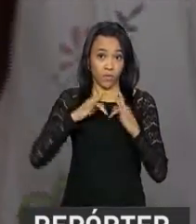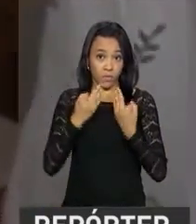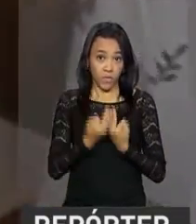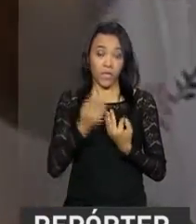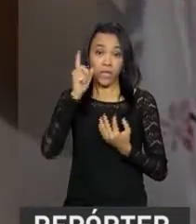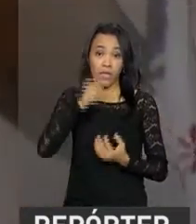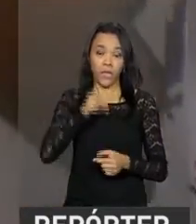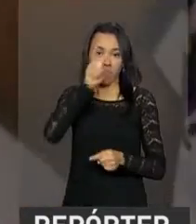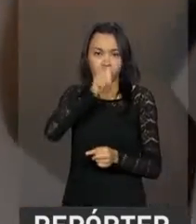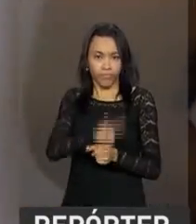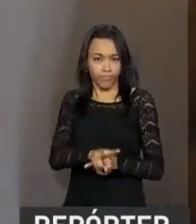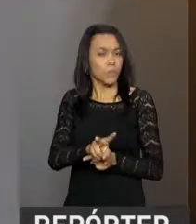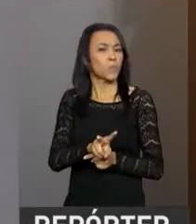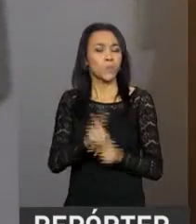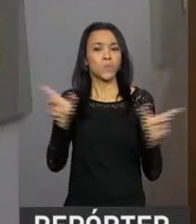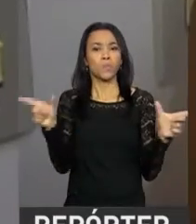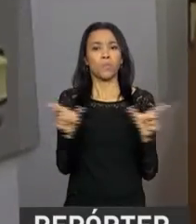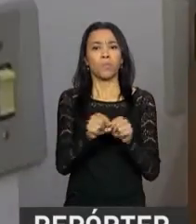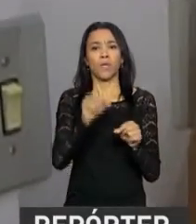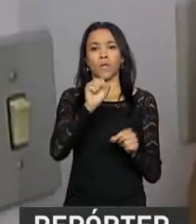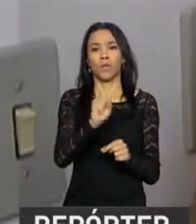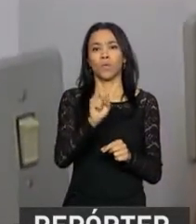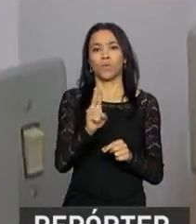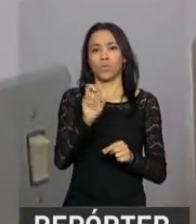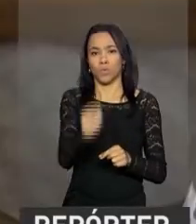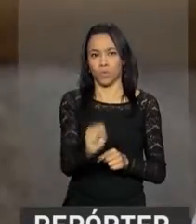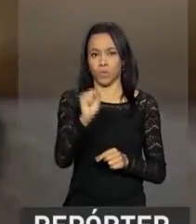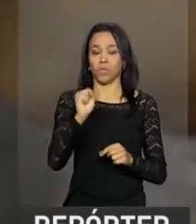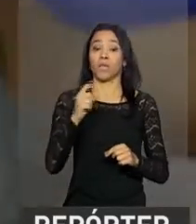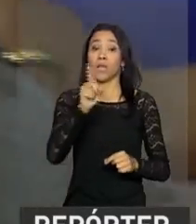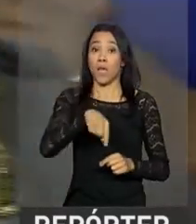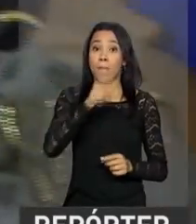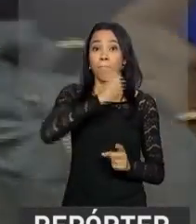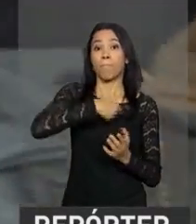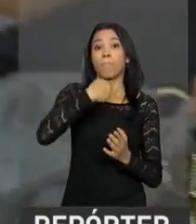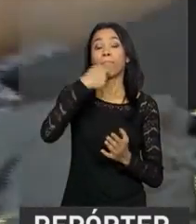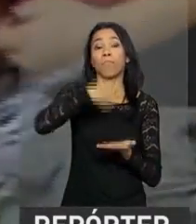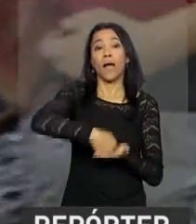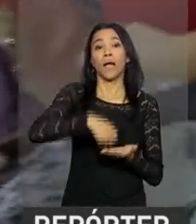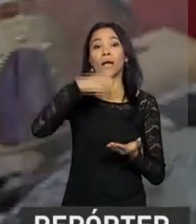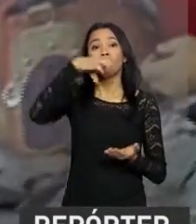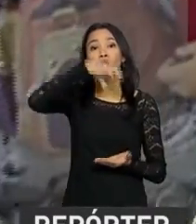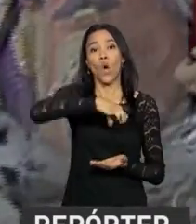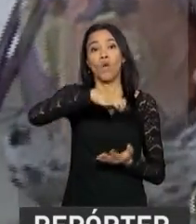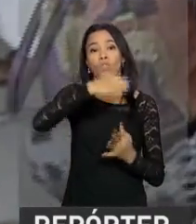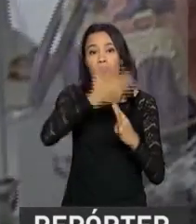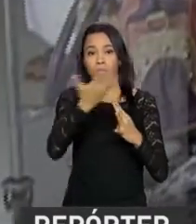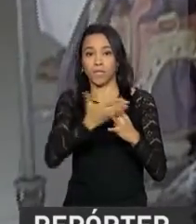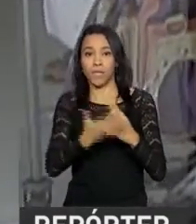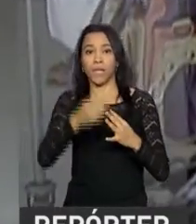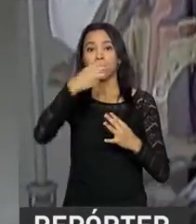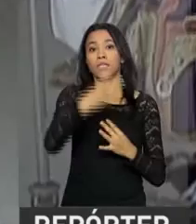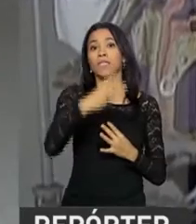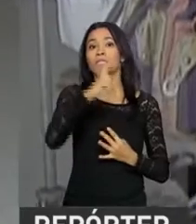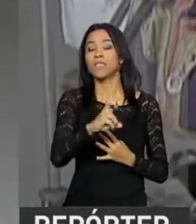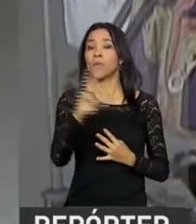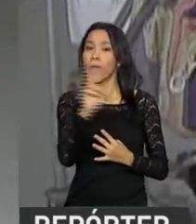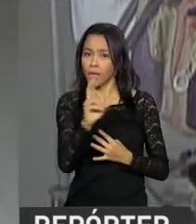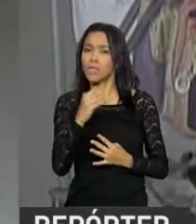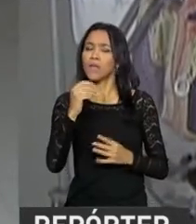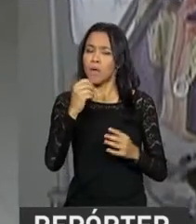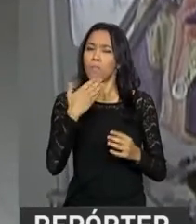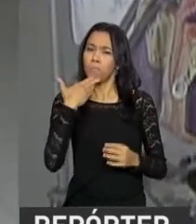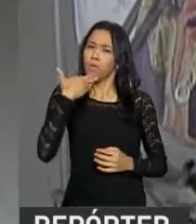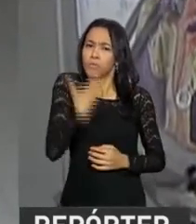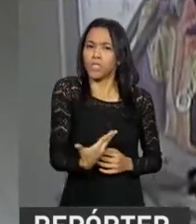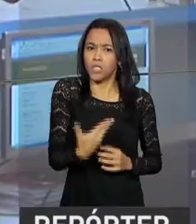pelo sistema único de saúde o auxílio é pago em nove parcelas de 35 reais e pode ser solicitado assim que a mulher